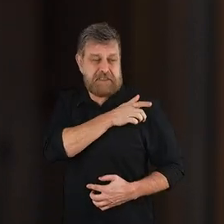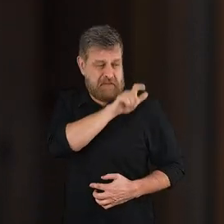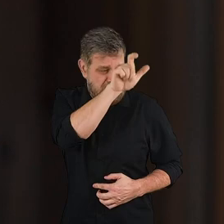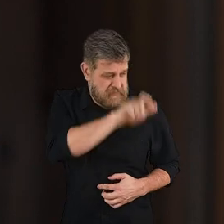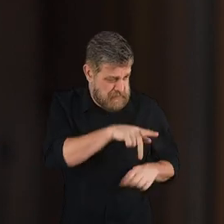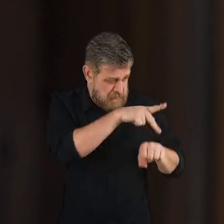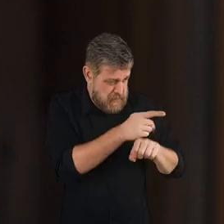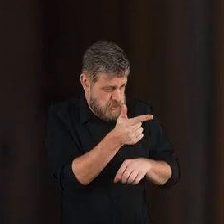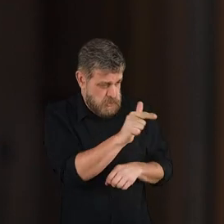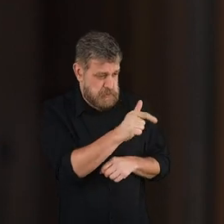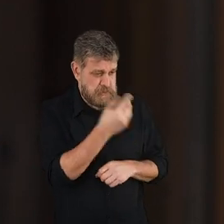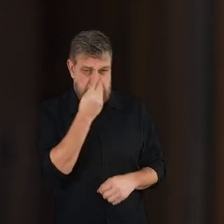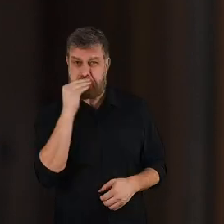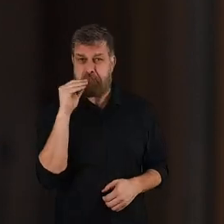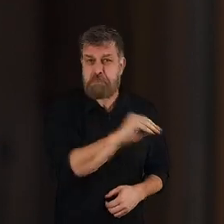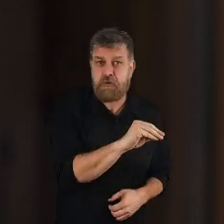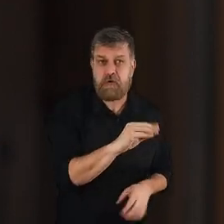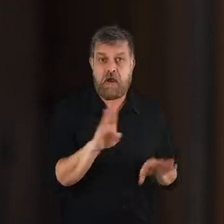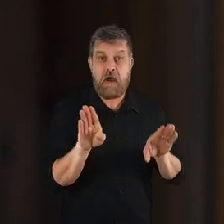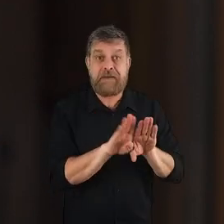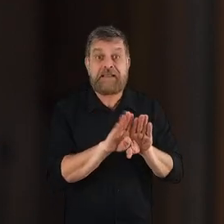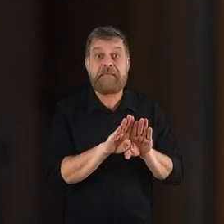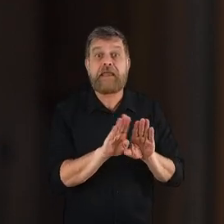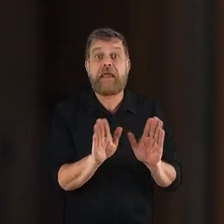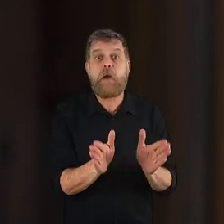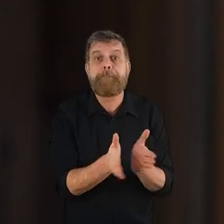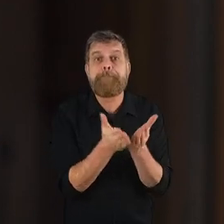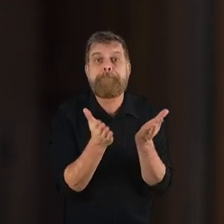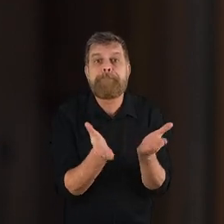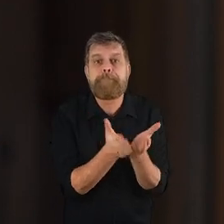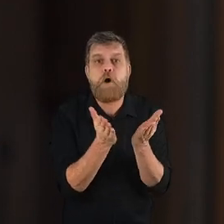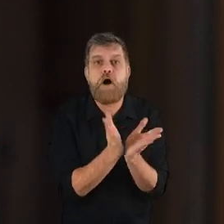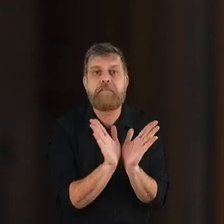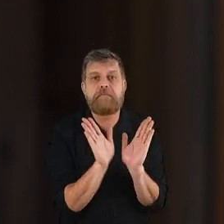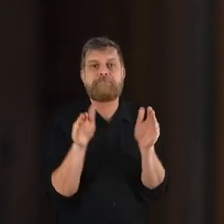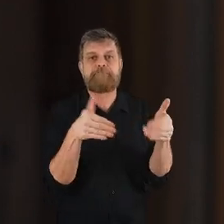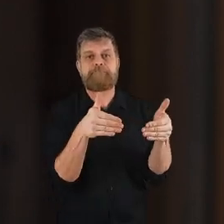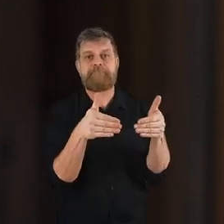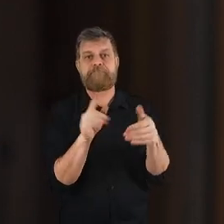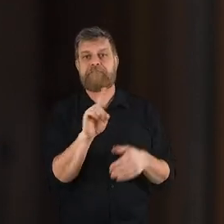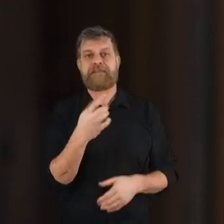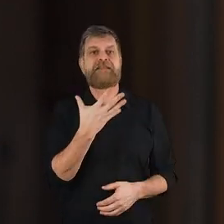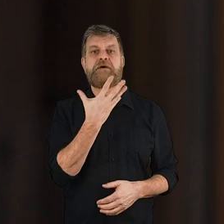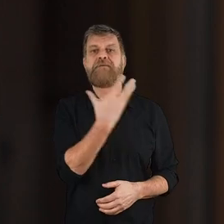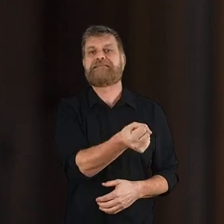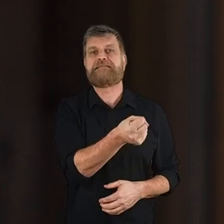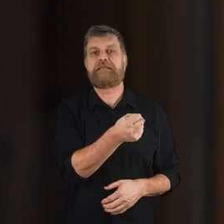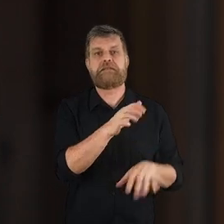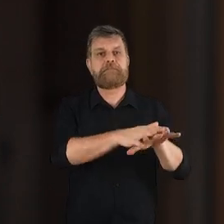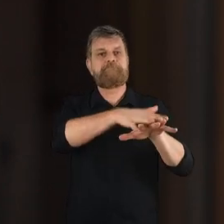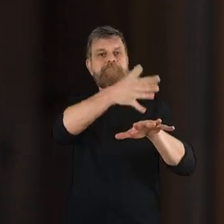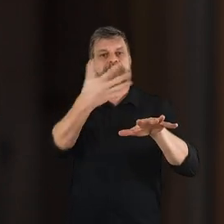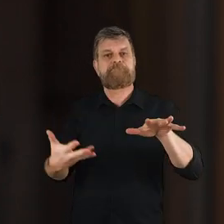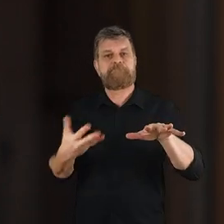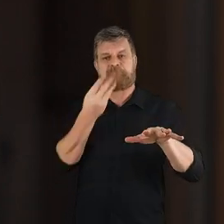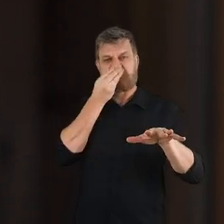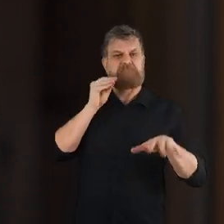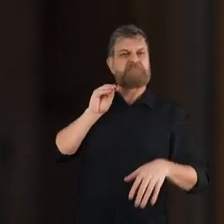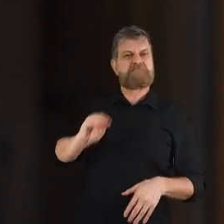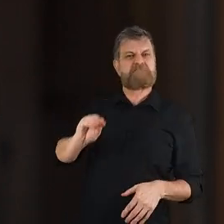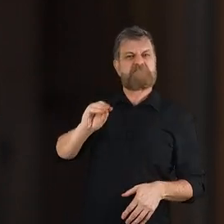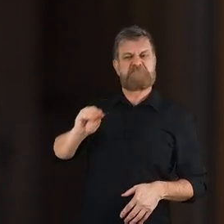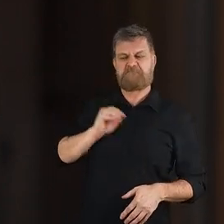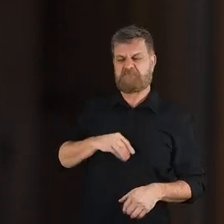estrangeiro, mas sim a aversão ao pobre, a aversão ao excluído, a aversão